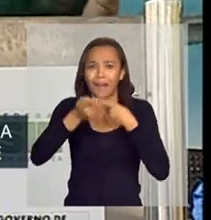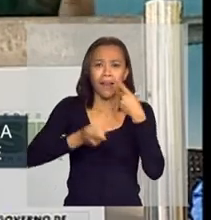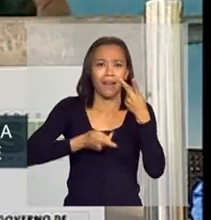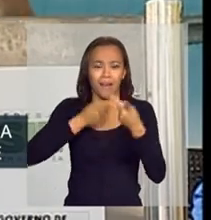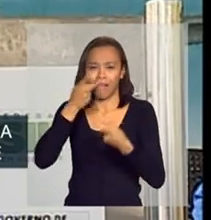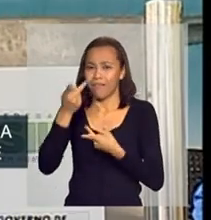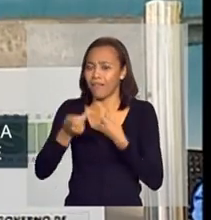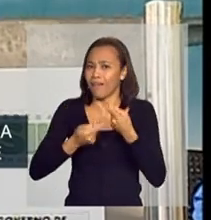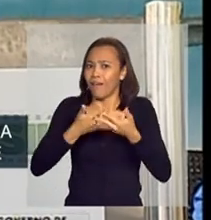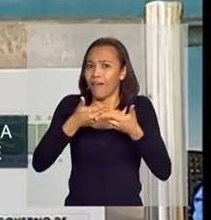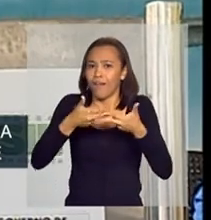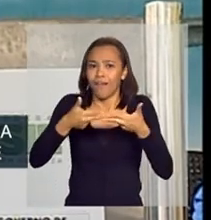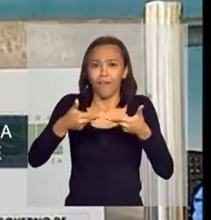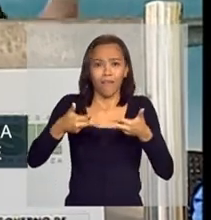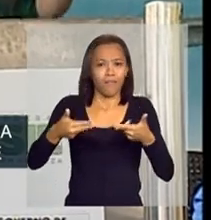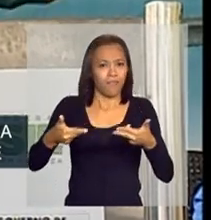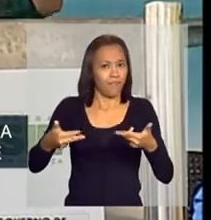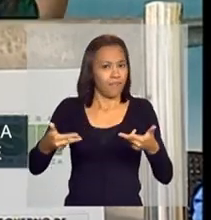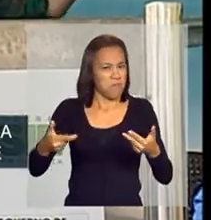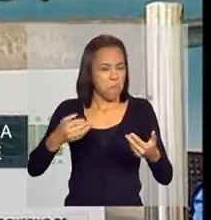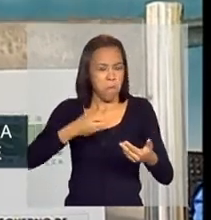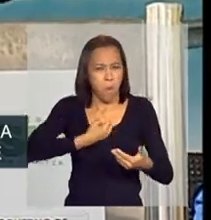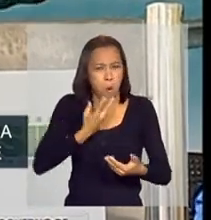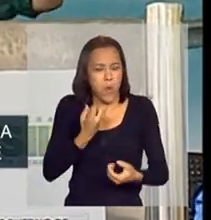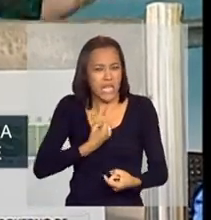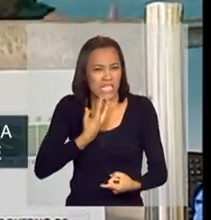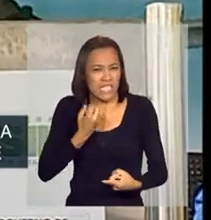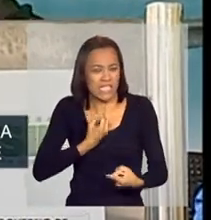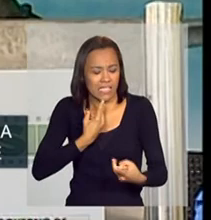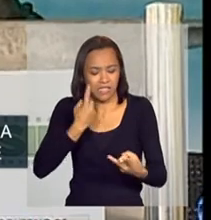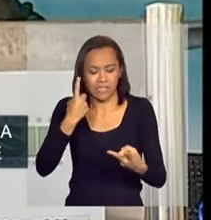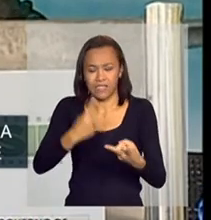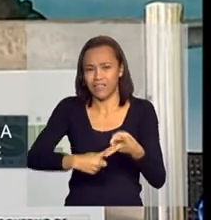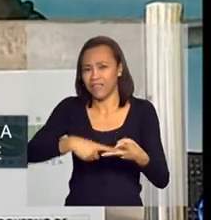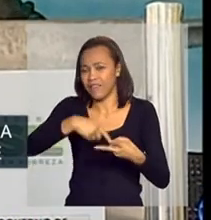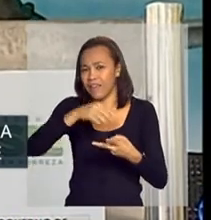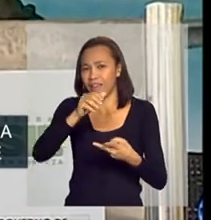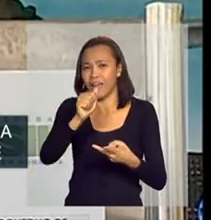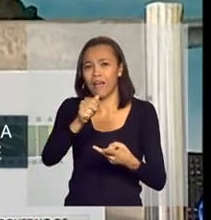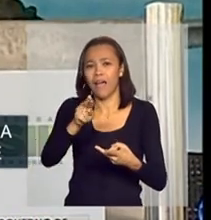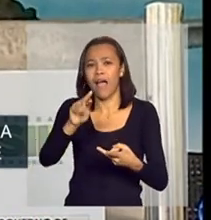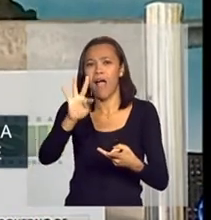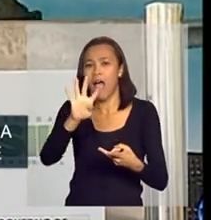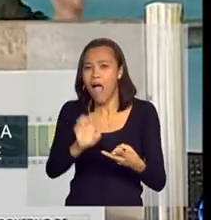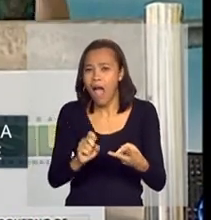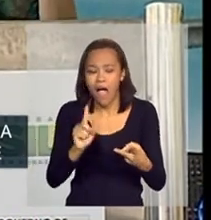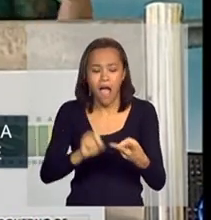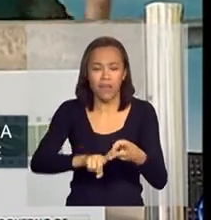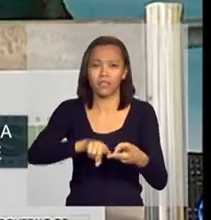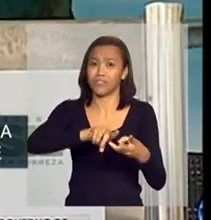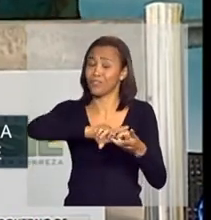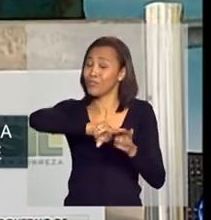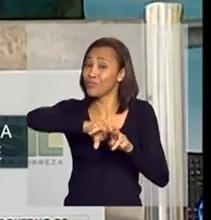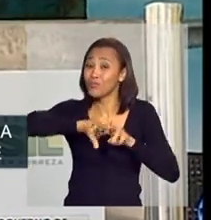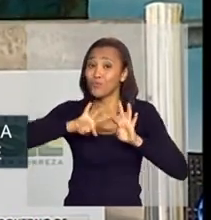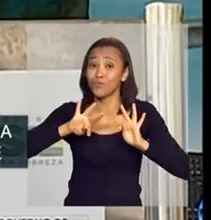uma explosão de poemas, de arte e de visão do